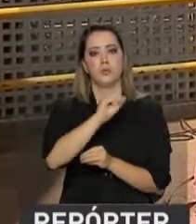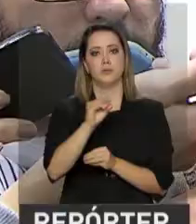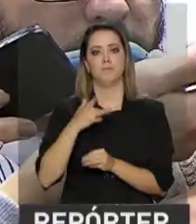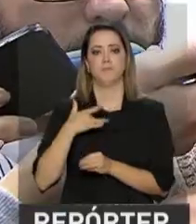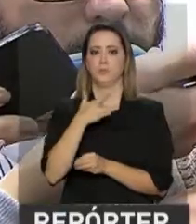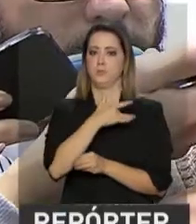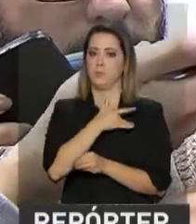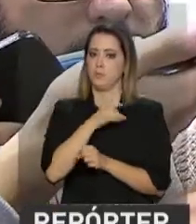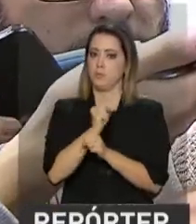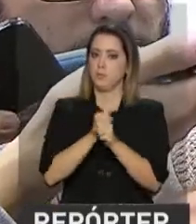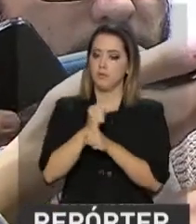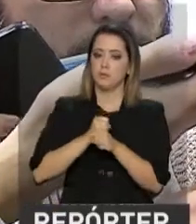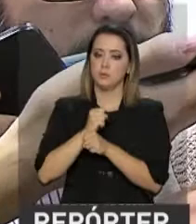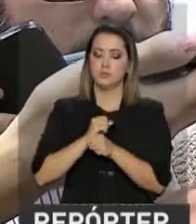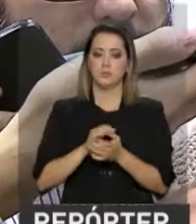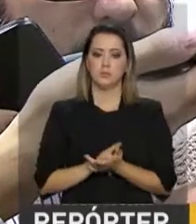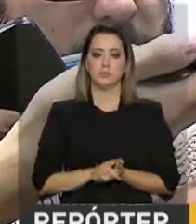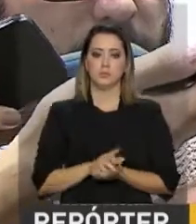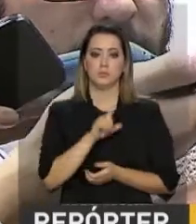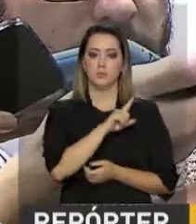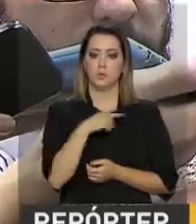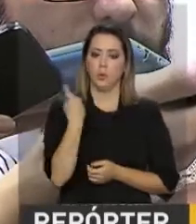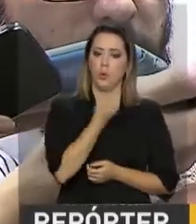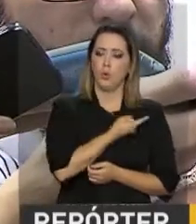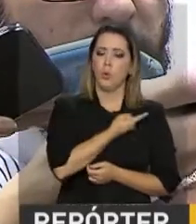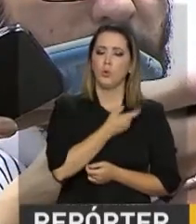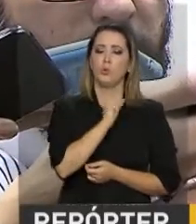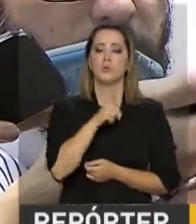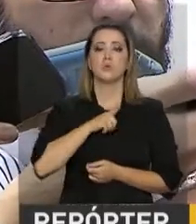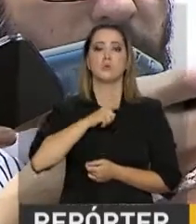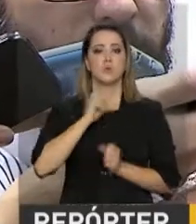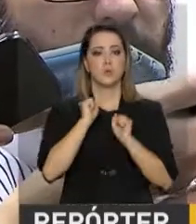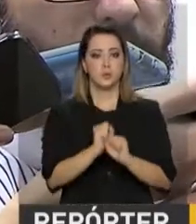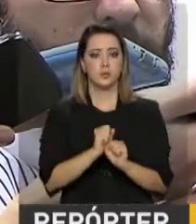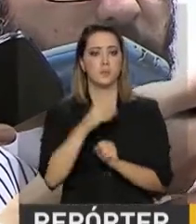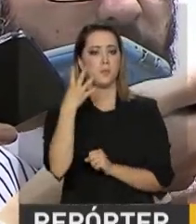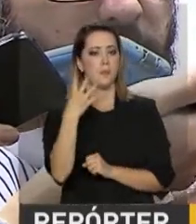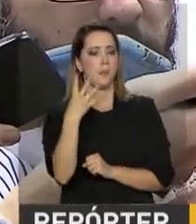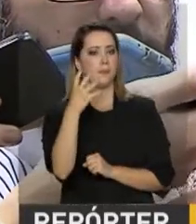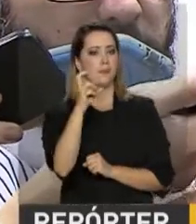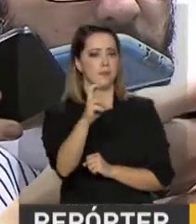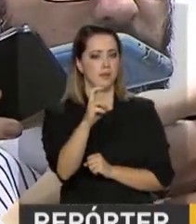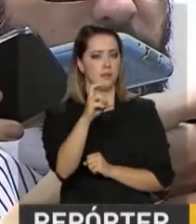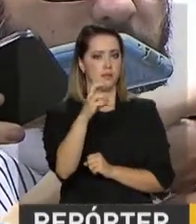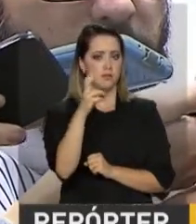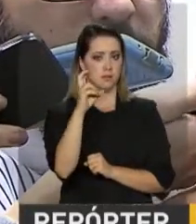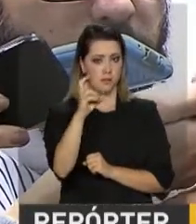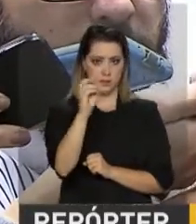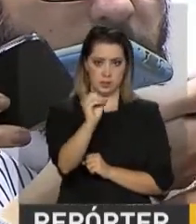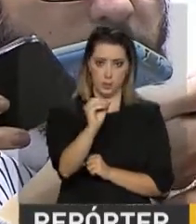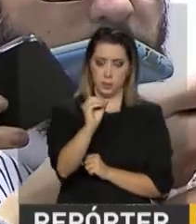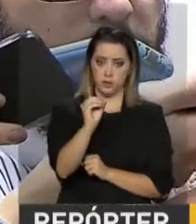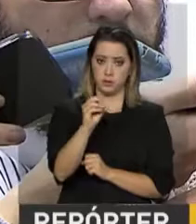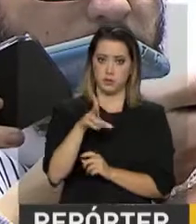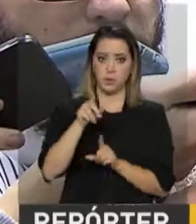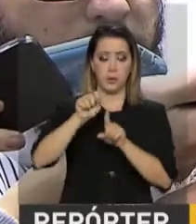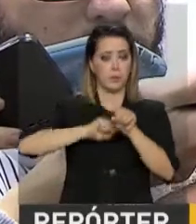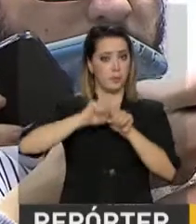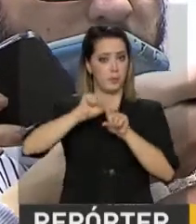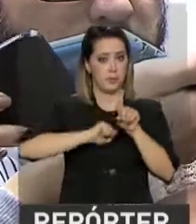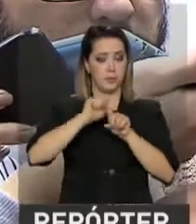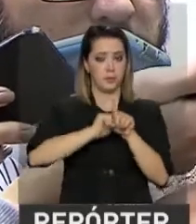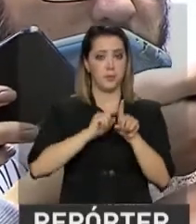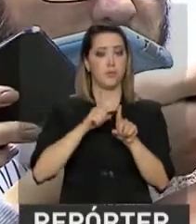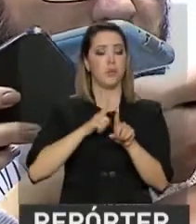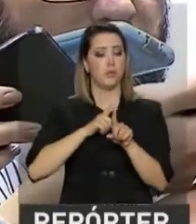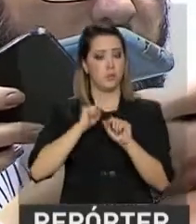ano. Hoje, o nosso aparelho ele tem capacidade, nós temos contratualização de 45 a 50 né, atendimentos mês. Nós temos